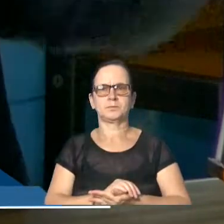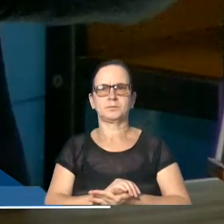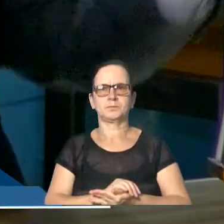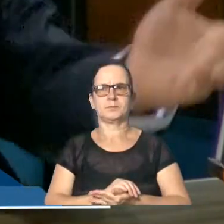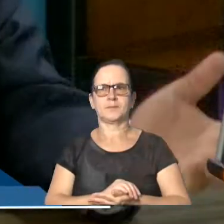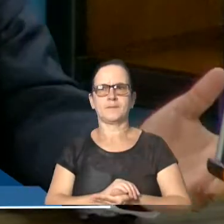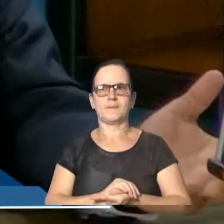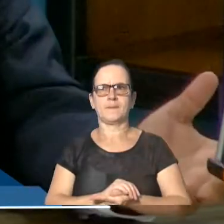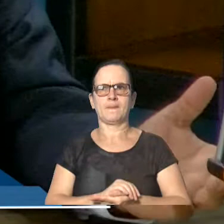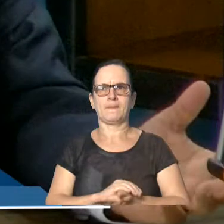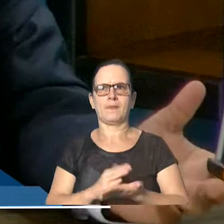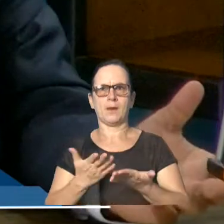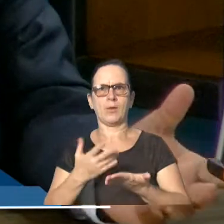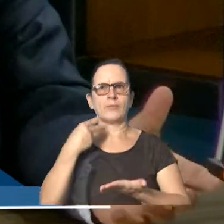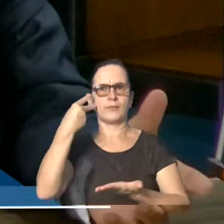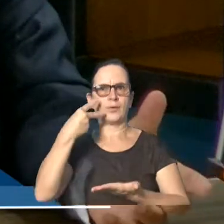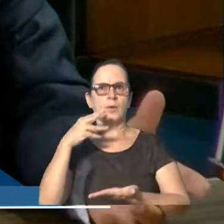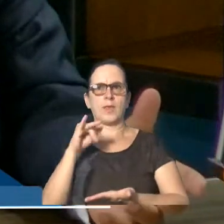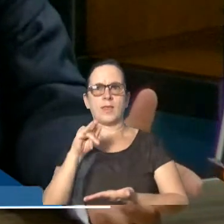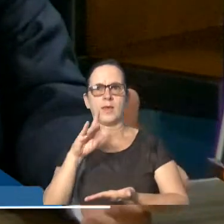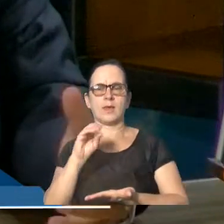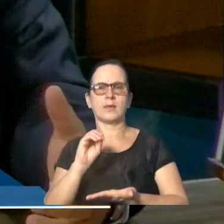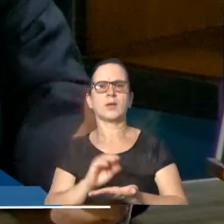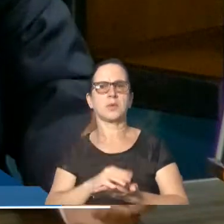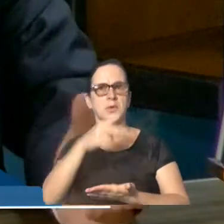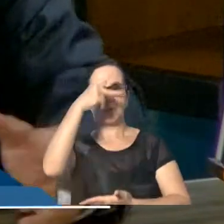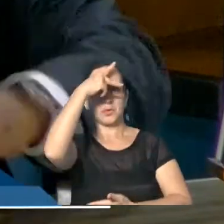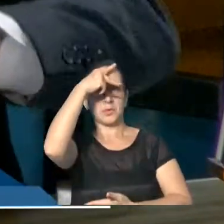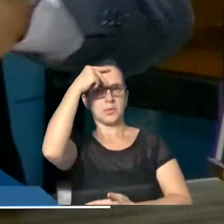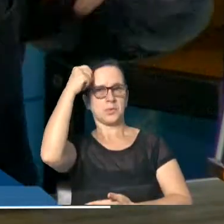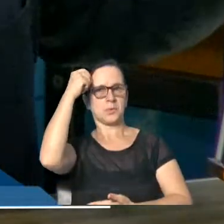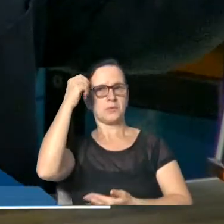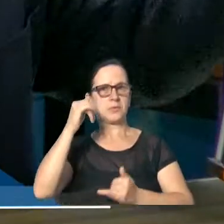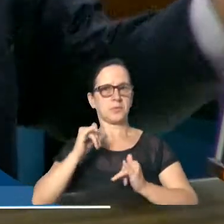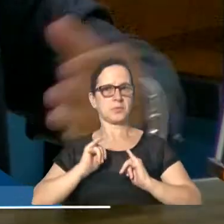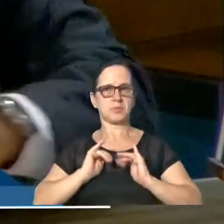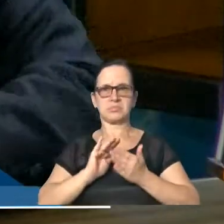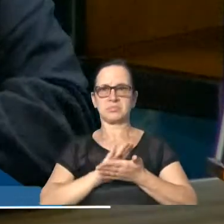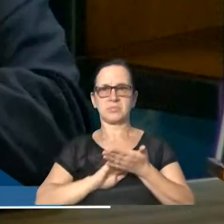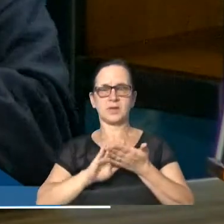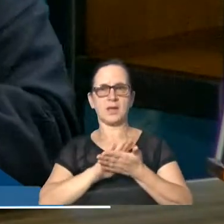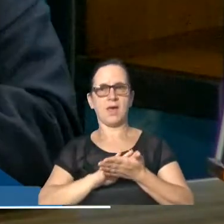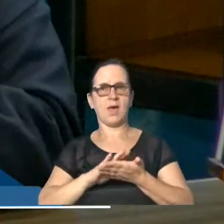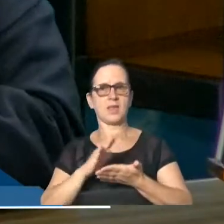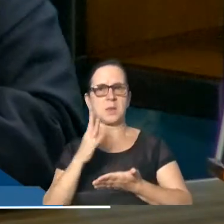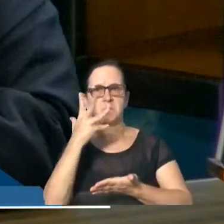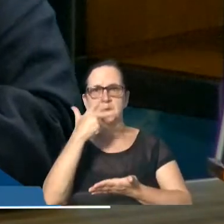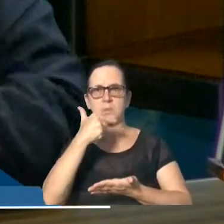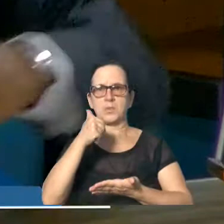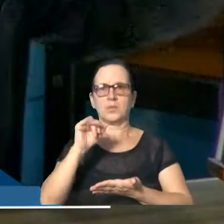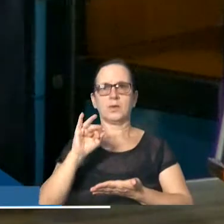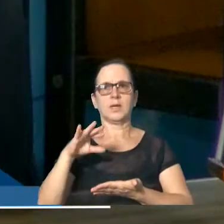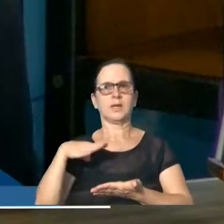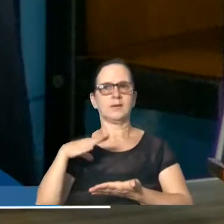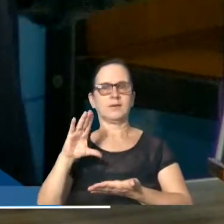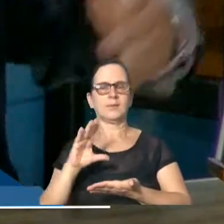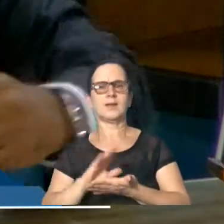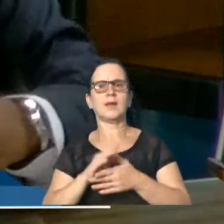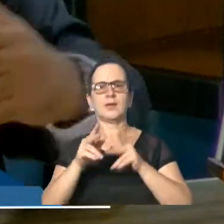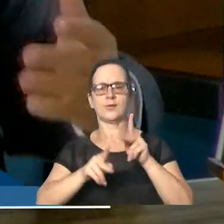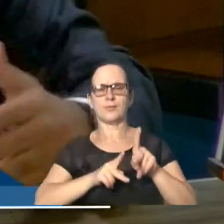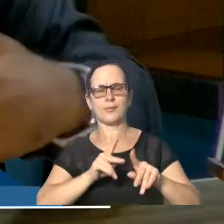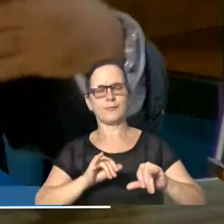Agora, como disse o vereador Sérgio, o prefeito vive em Nárnia. Para ele, Cubatão está lindo e maravilhoso. E aquela